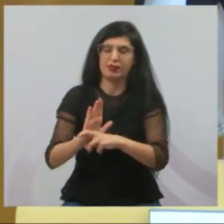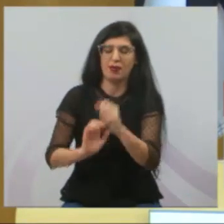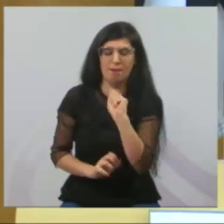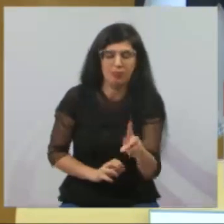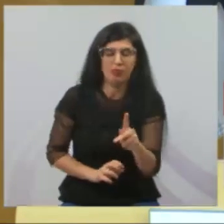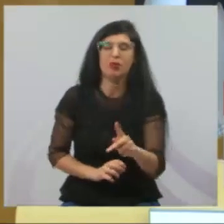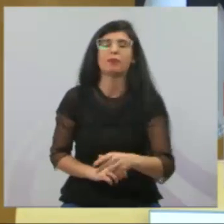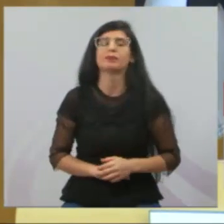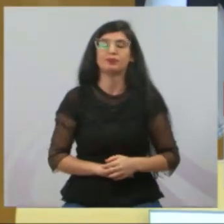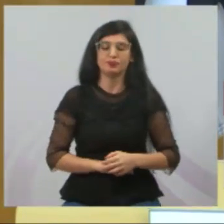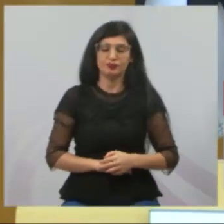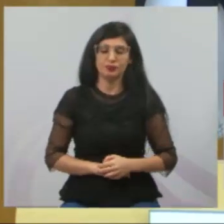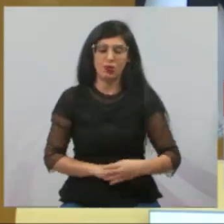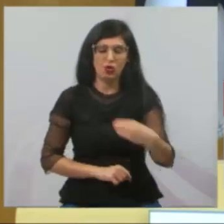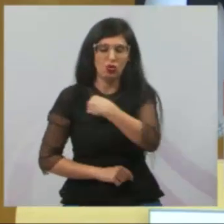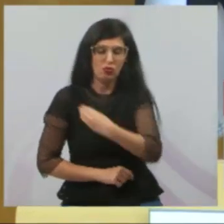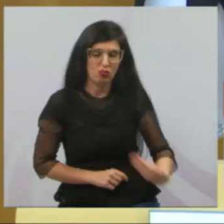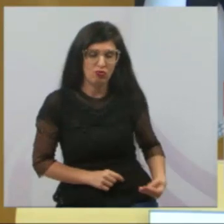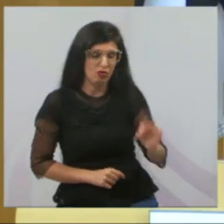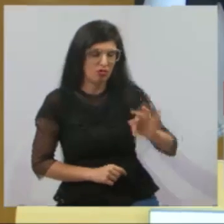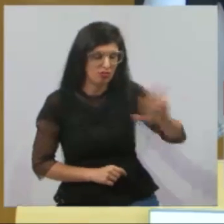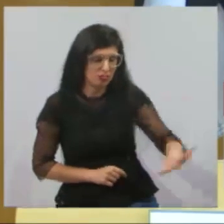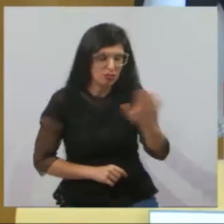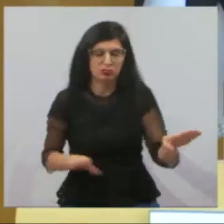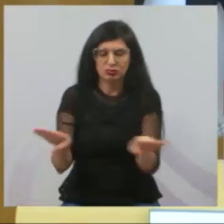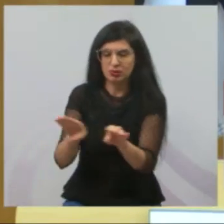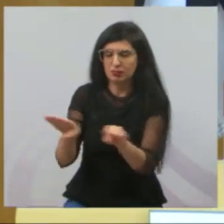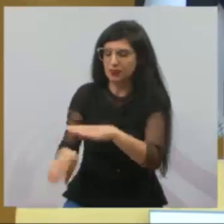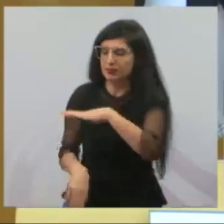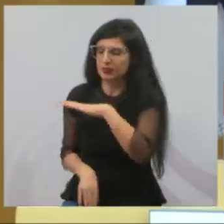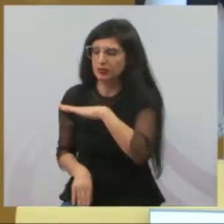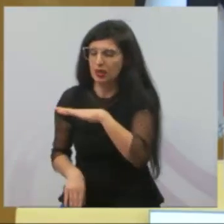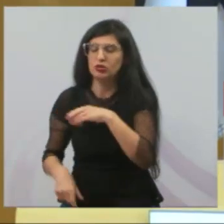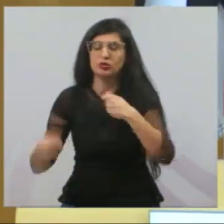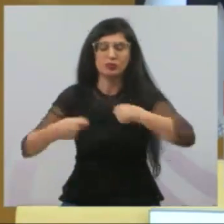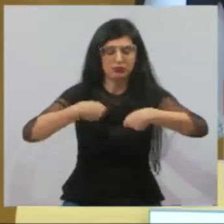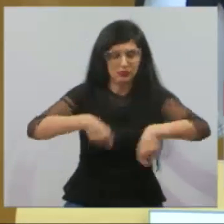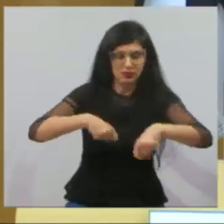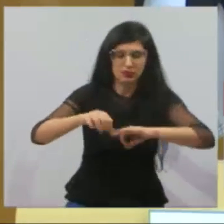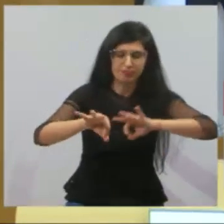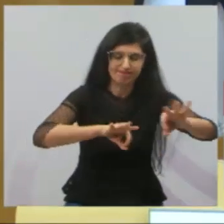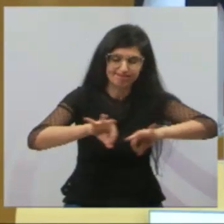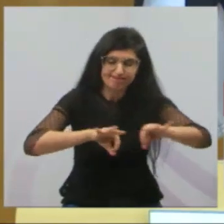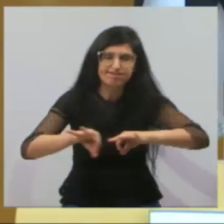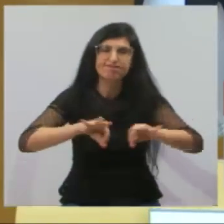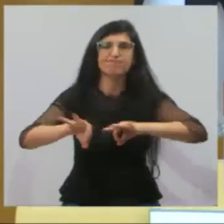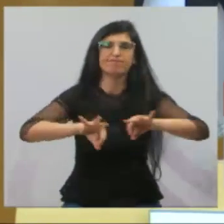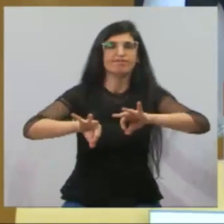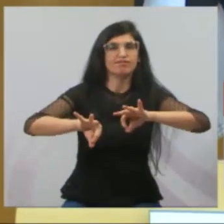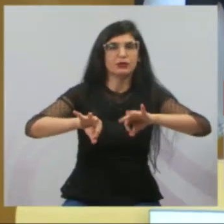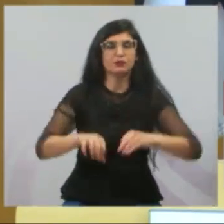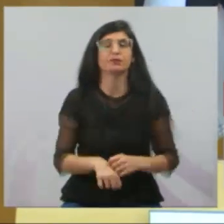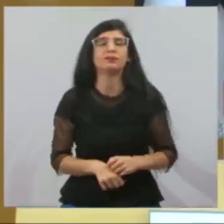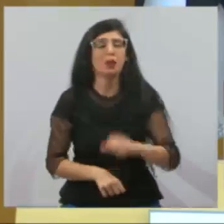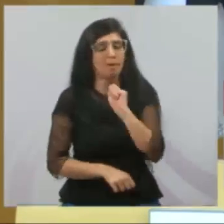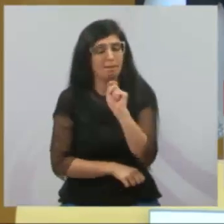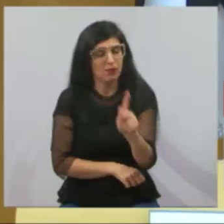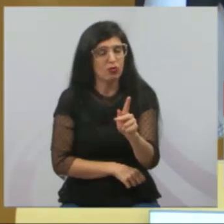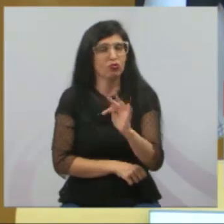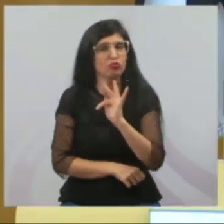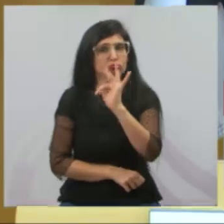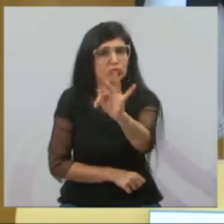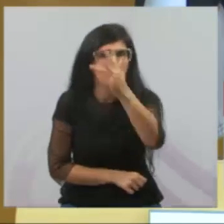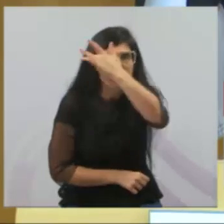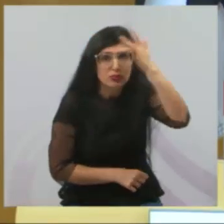Estados, o Distrito Federal e os municípios comprovarem a adequação dos regimes próprios da Previdência Social, às disposições do